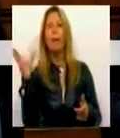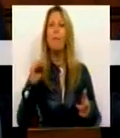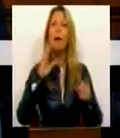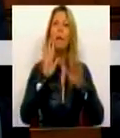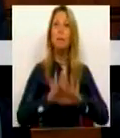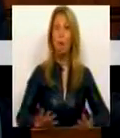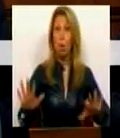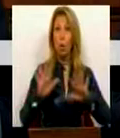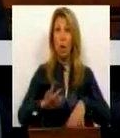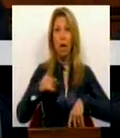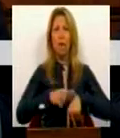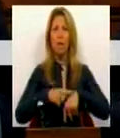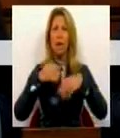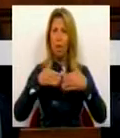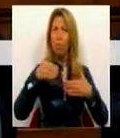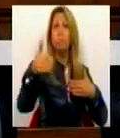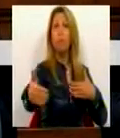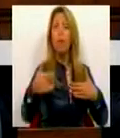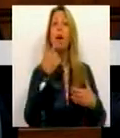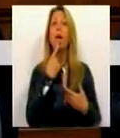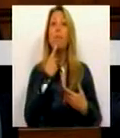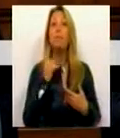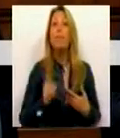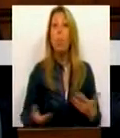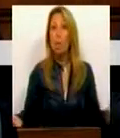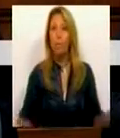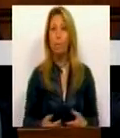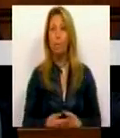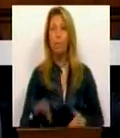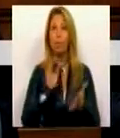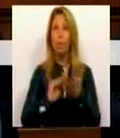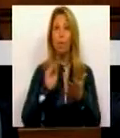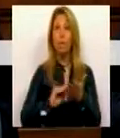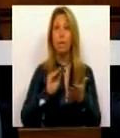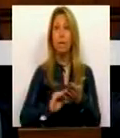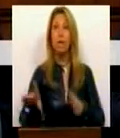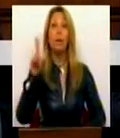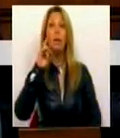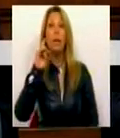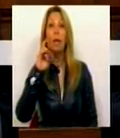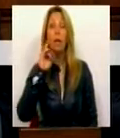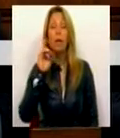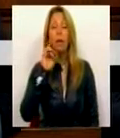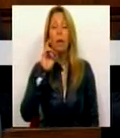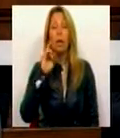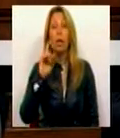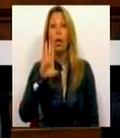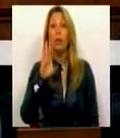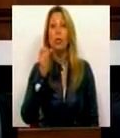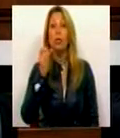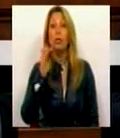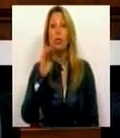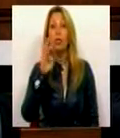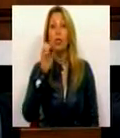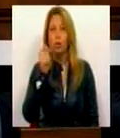mais transtemporal, para percebermos que já o secretário da defesa de George Bush tinha sido bastante veemente